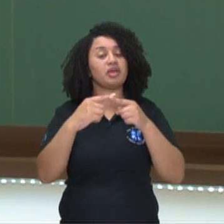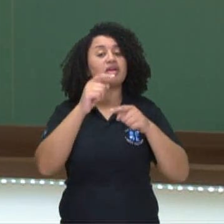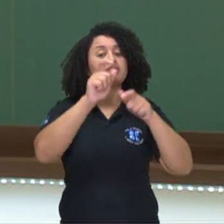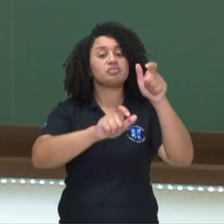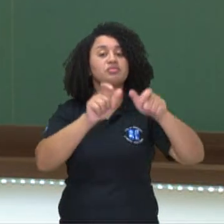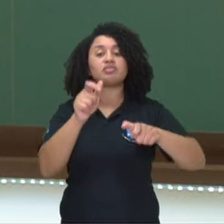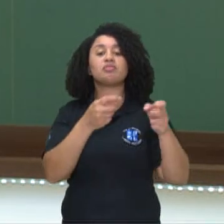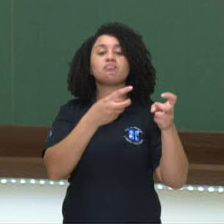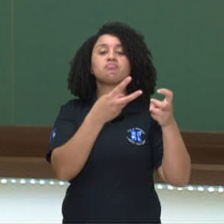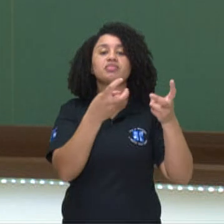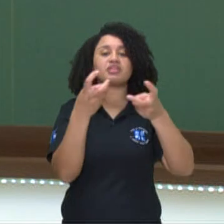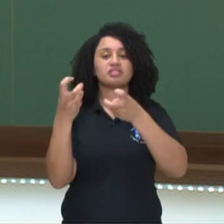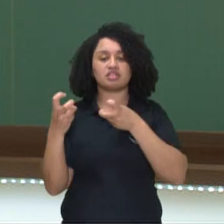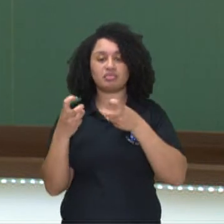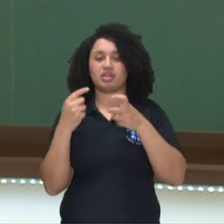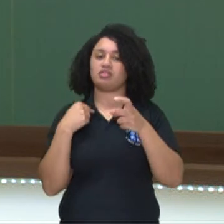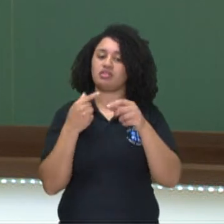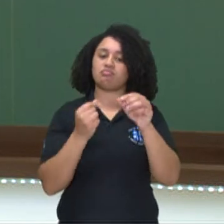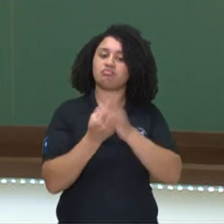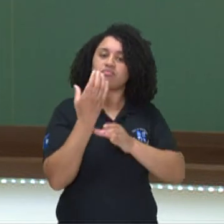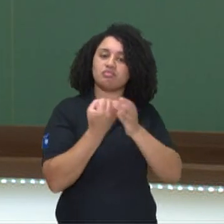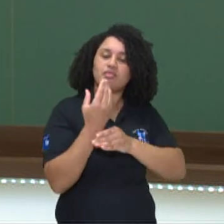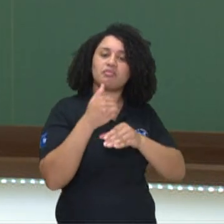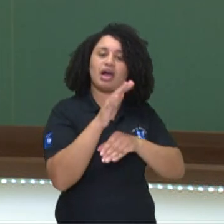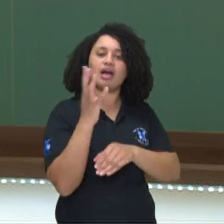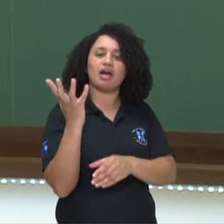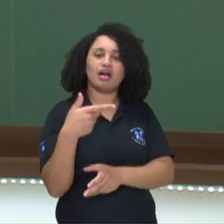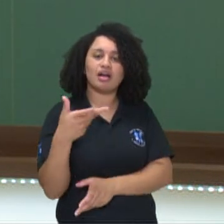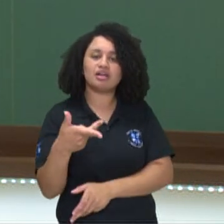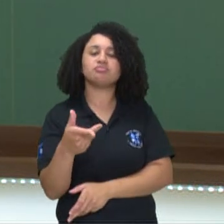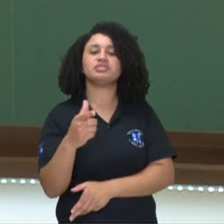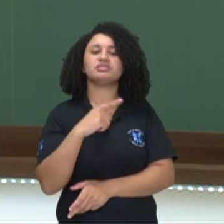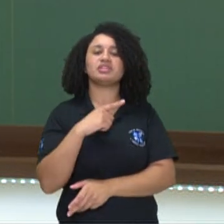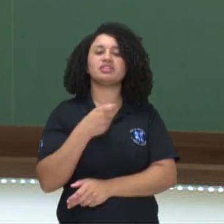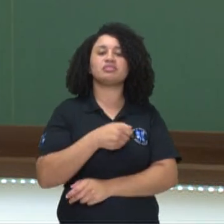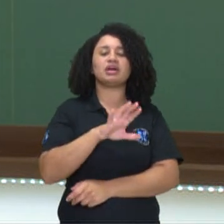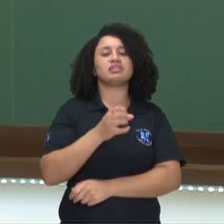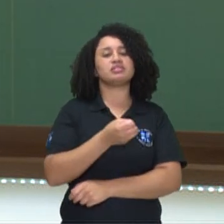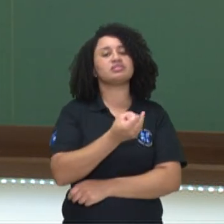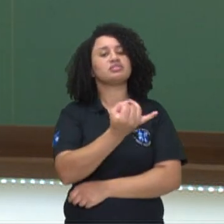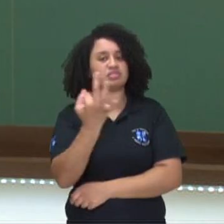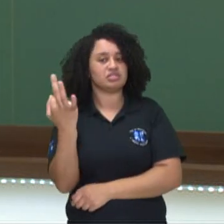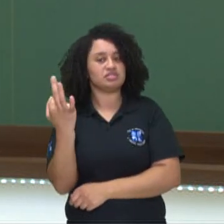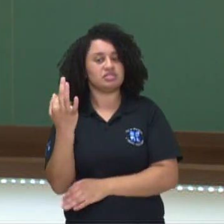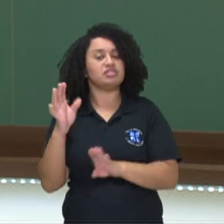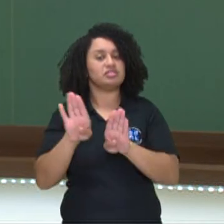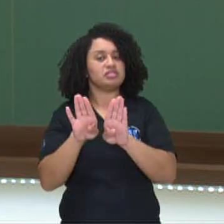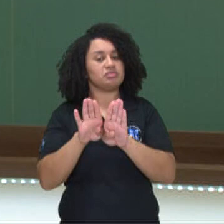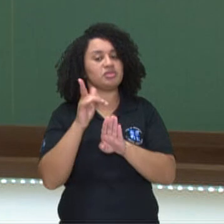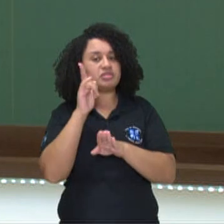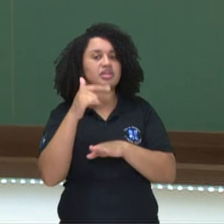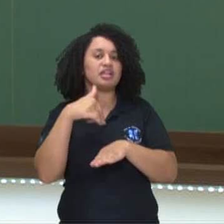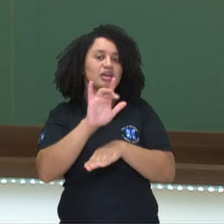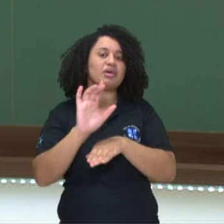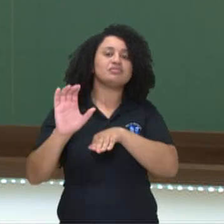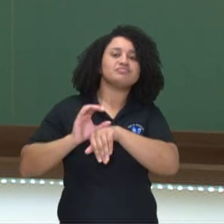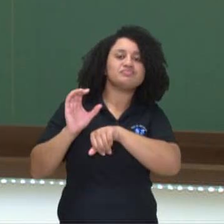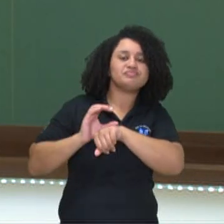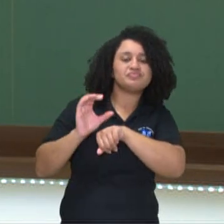que, produzindo mais rápido, obtendo uma maior quantidade, obteriam mais lucro. E este